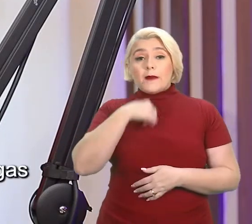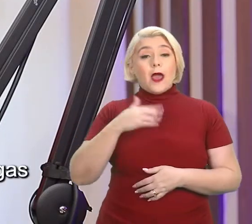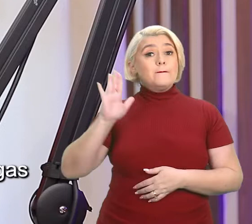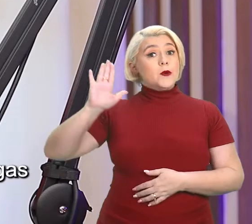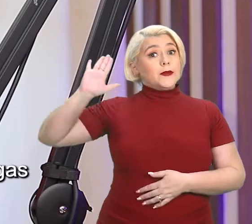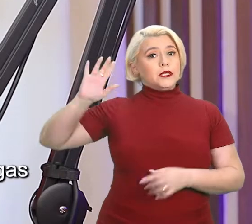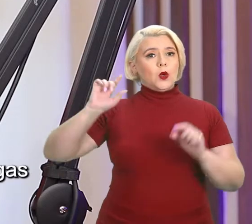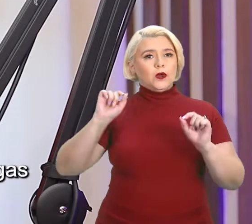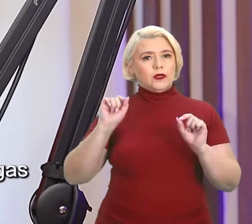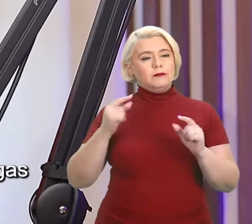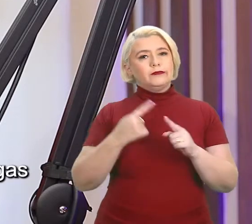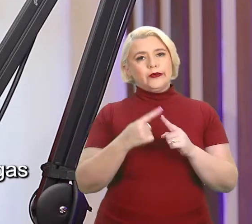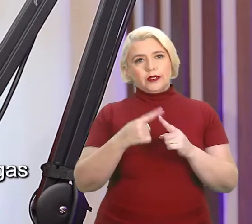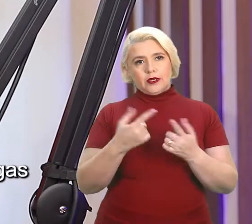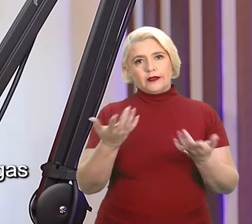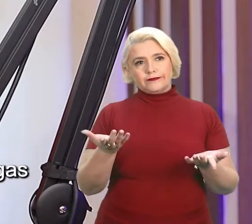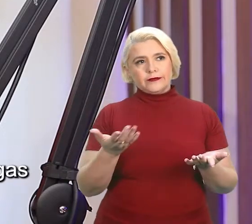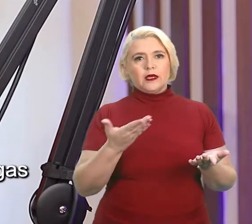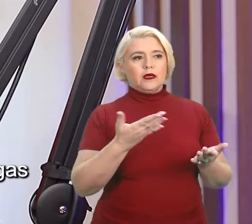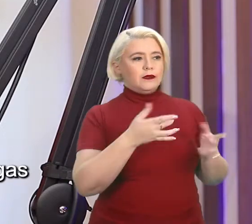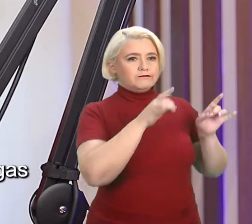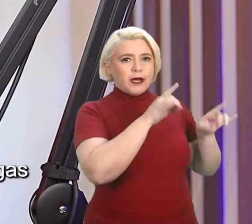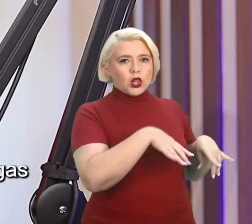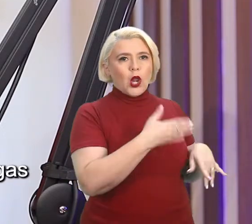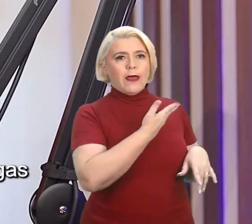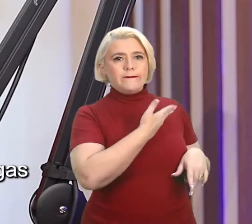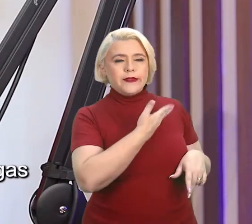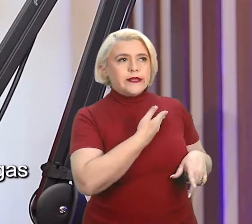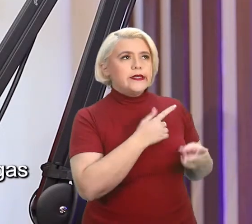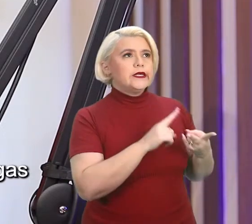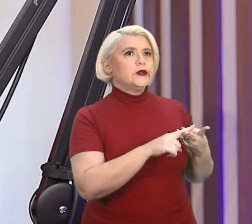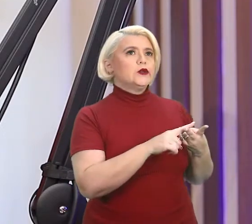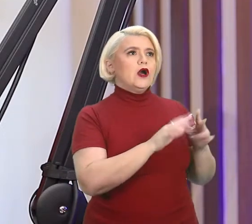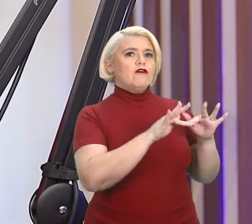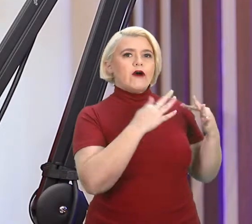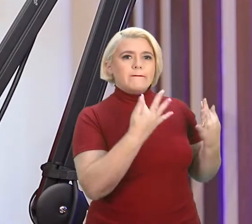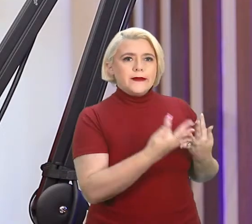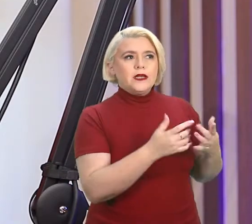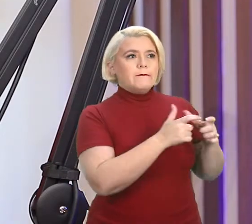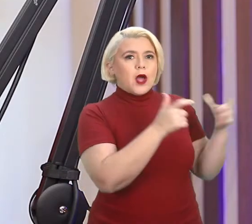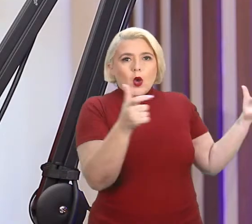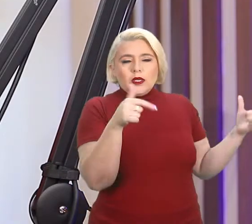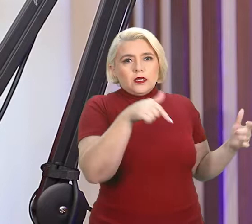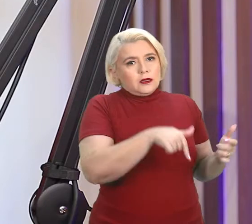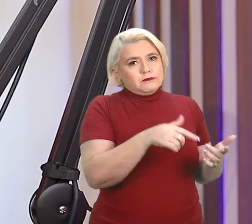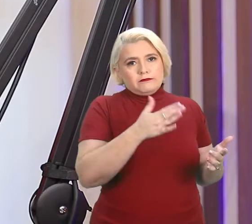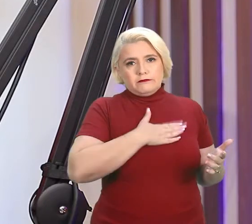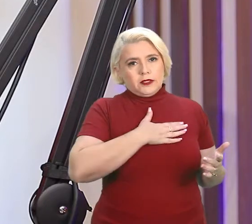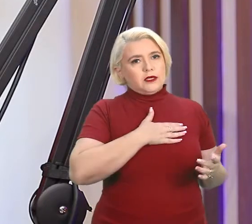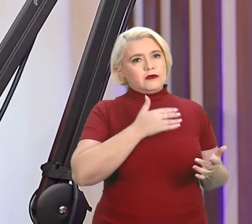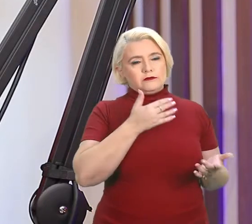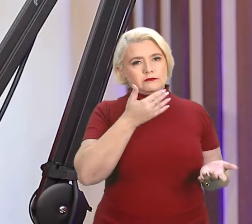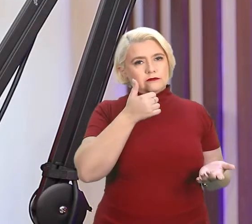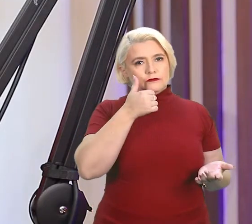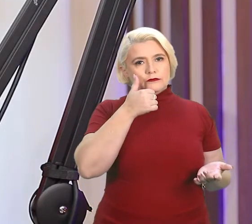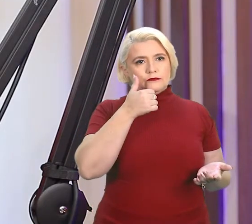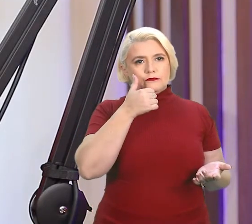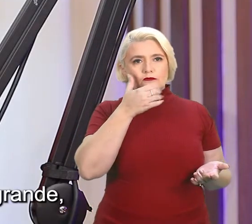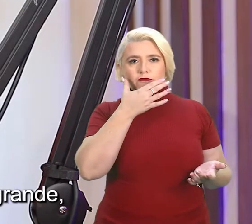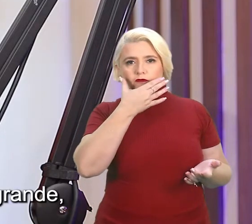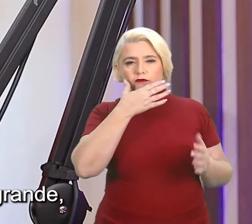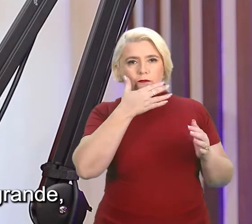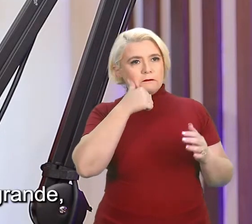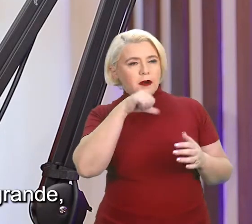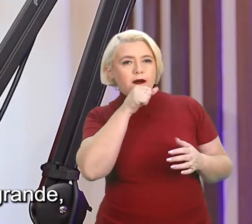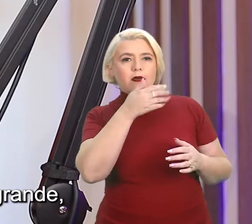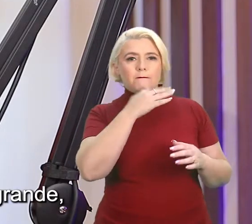estava deixando os colegas, né? A família, a maioria dos nossos parentes moravam aqui ou em Brasília. Então